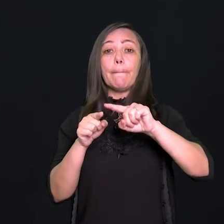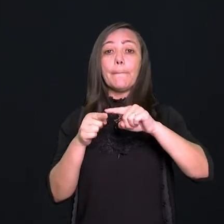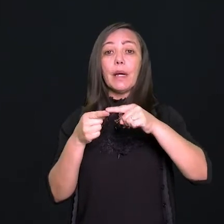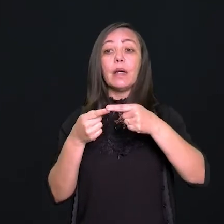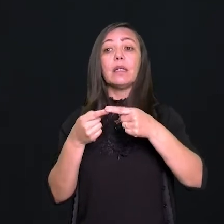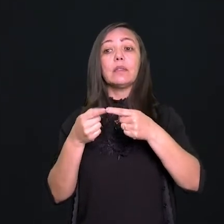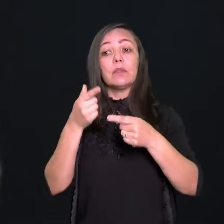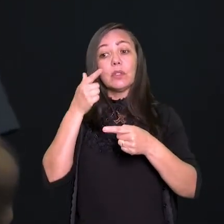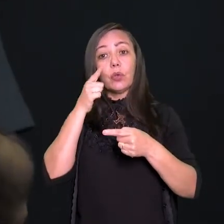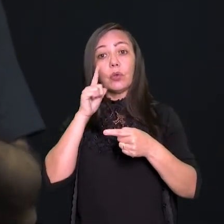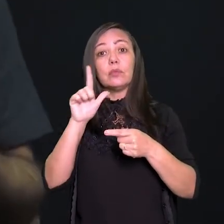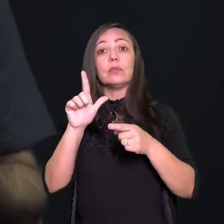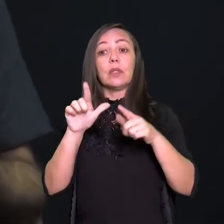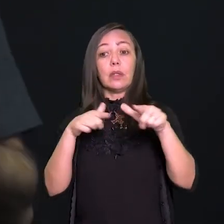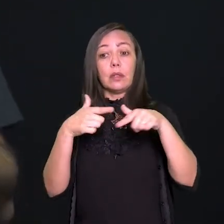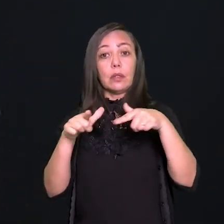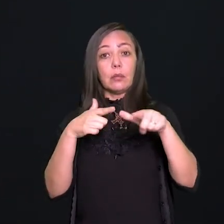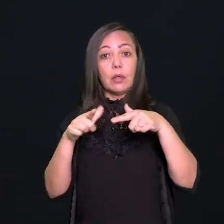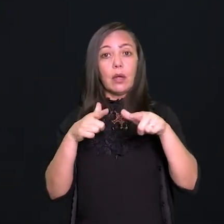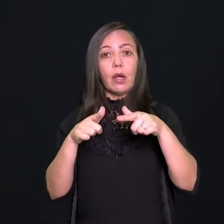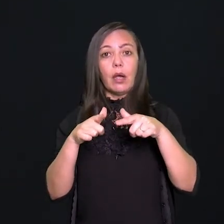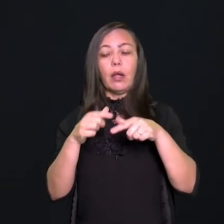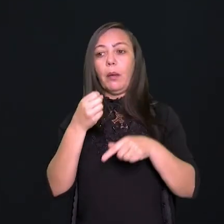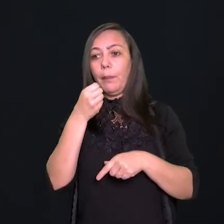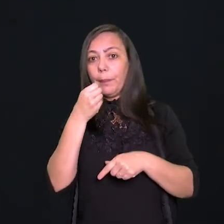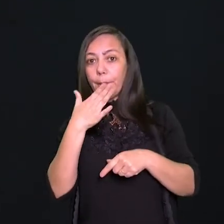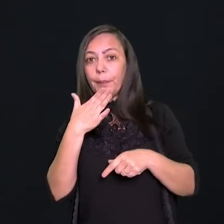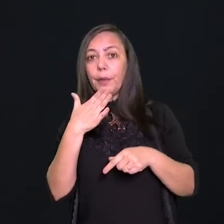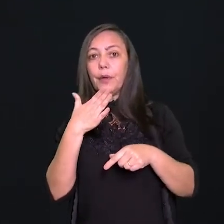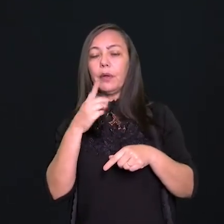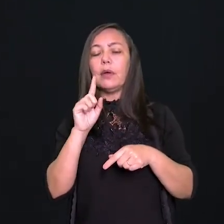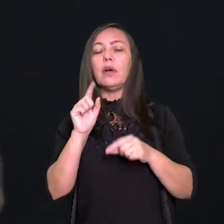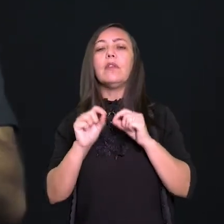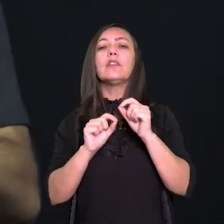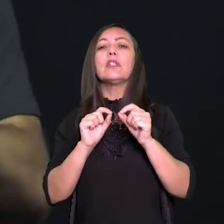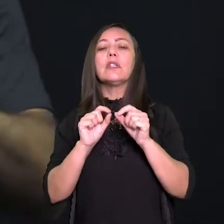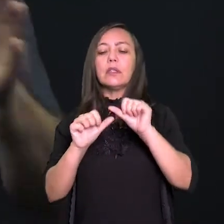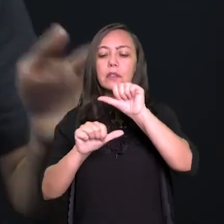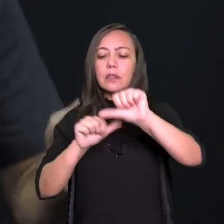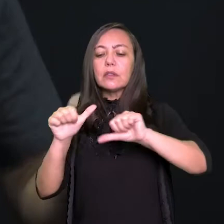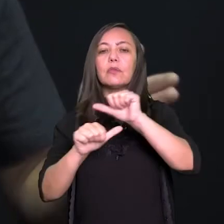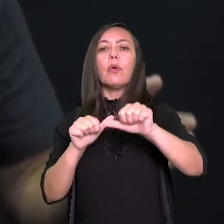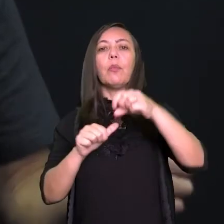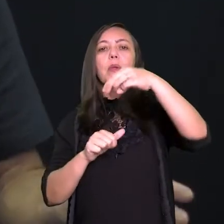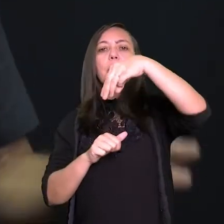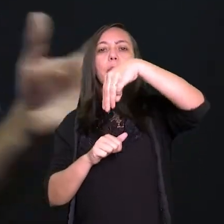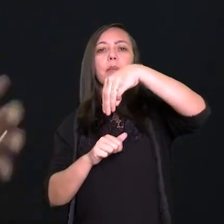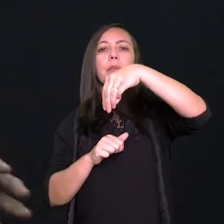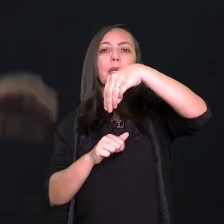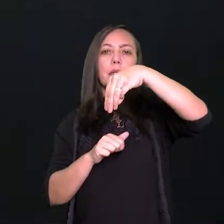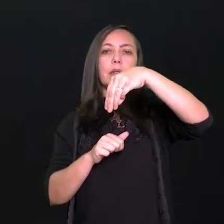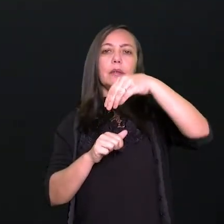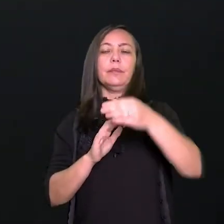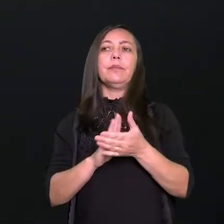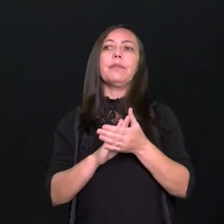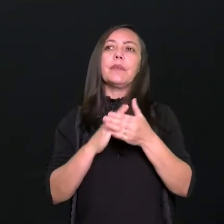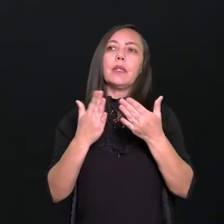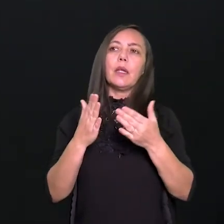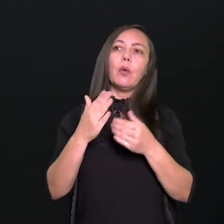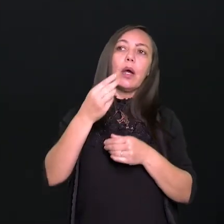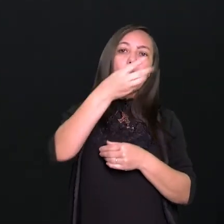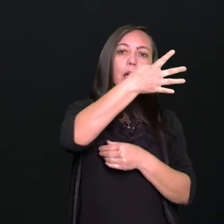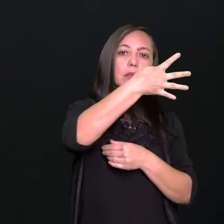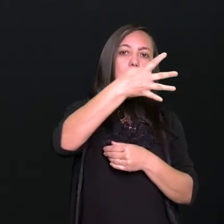você consiga trabalhar com ela de uma forma bem melhor, é melhor que você a transforme em metros. E aí,